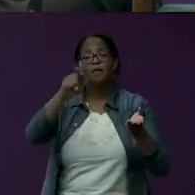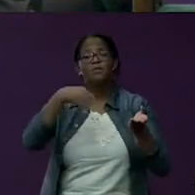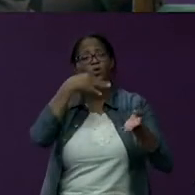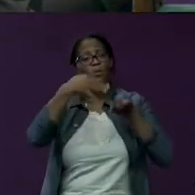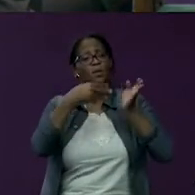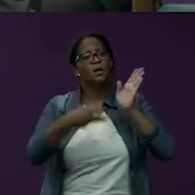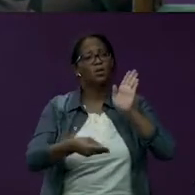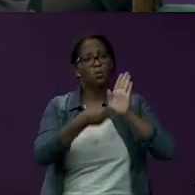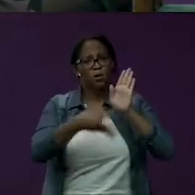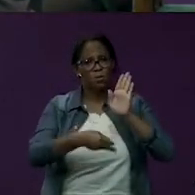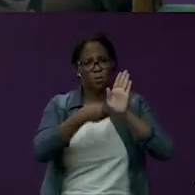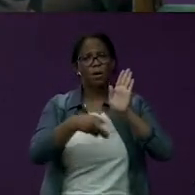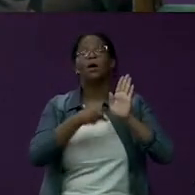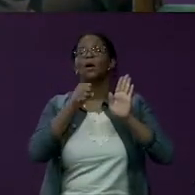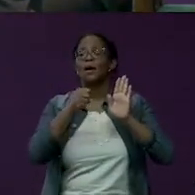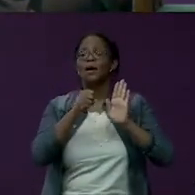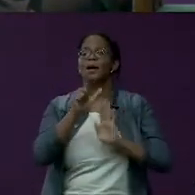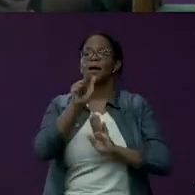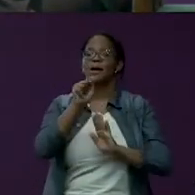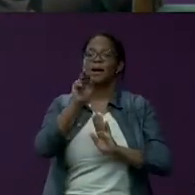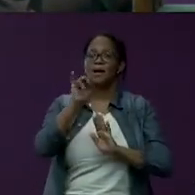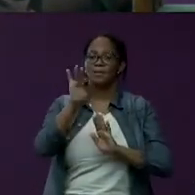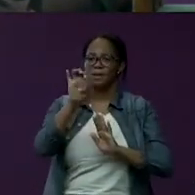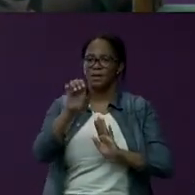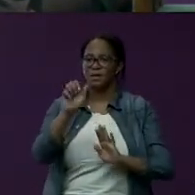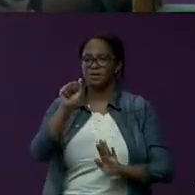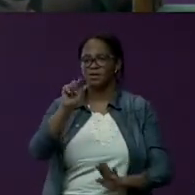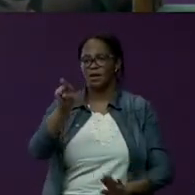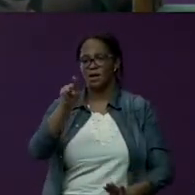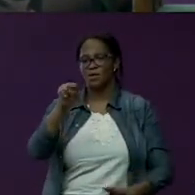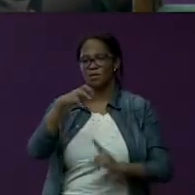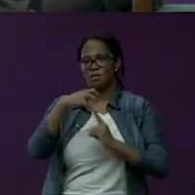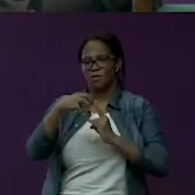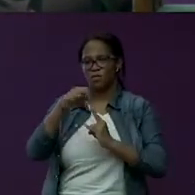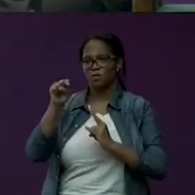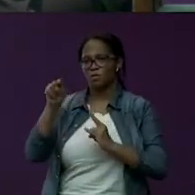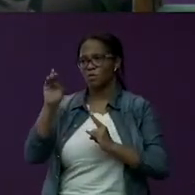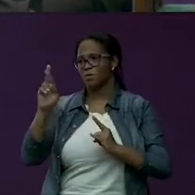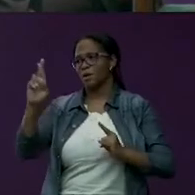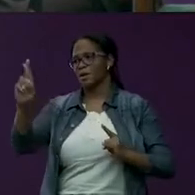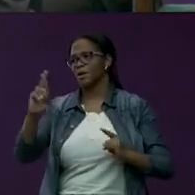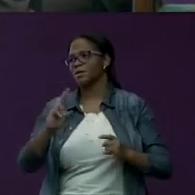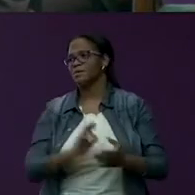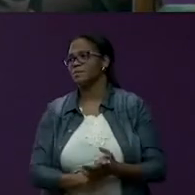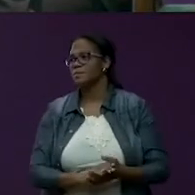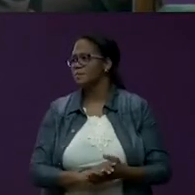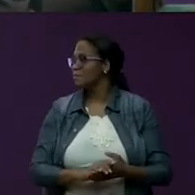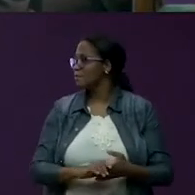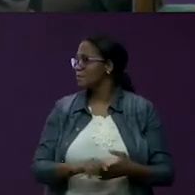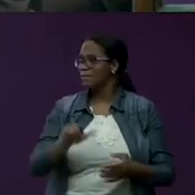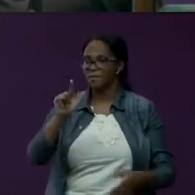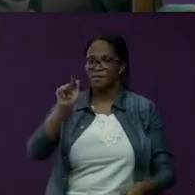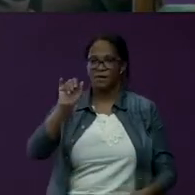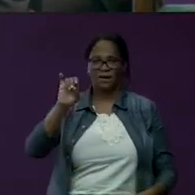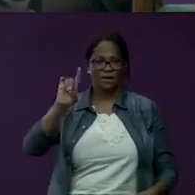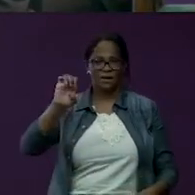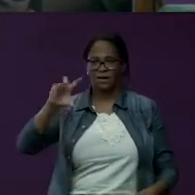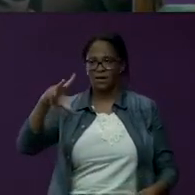contribuições, gabinete@fiocruz.br. Tá bom? Oi. A Algadeira também, que é